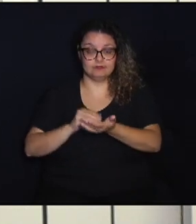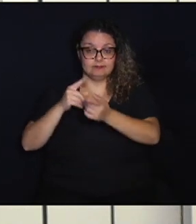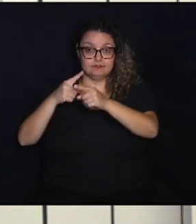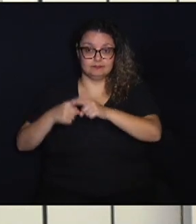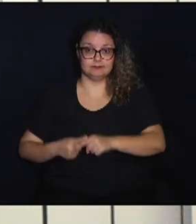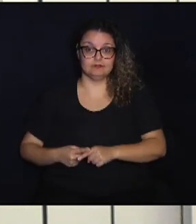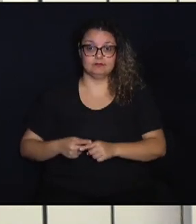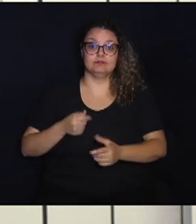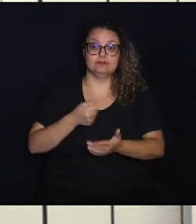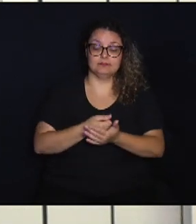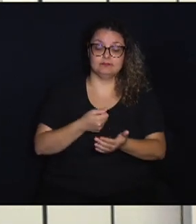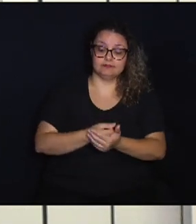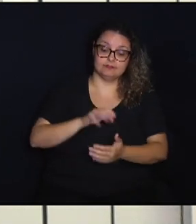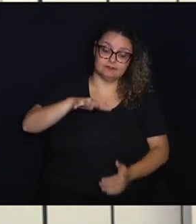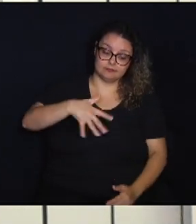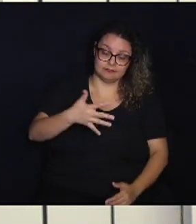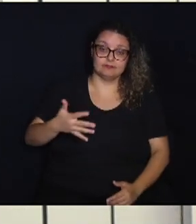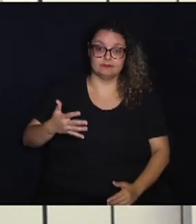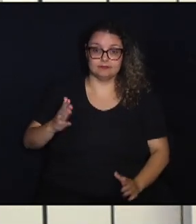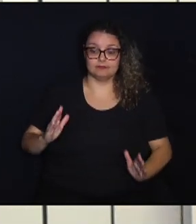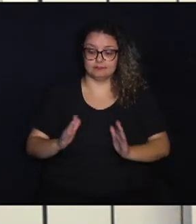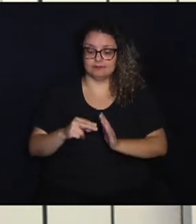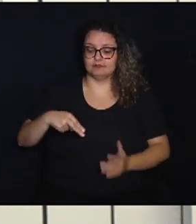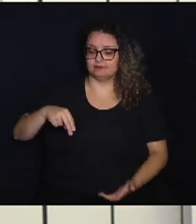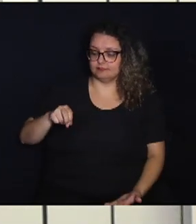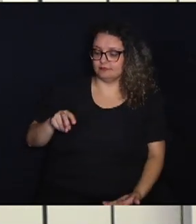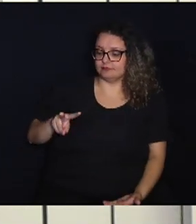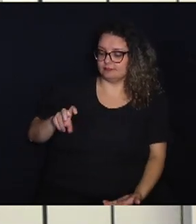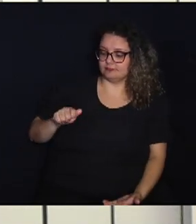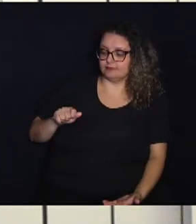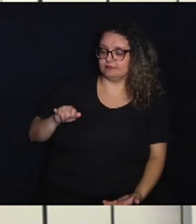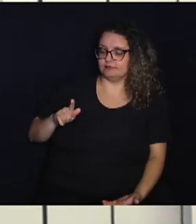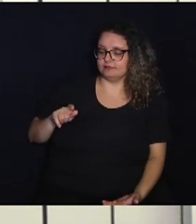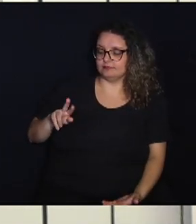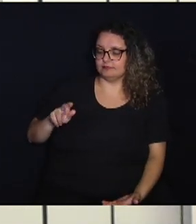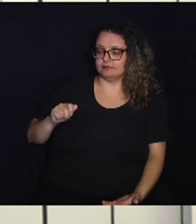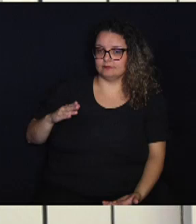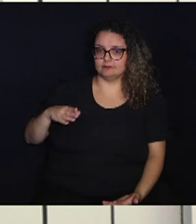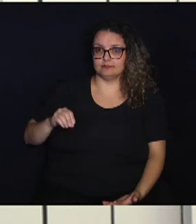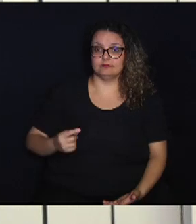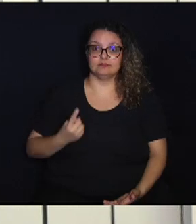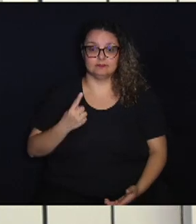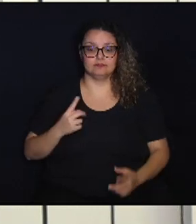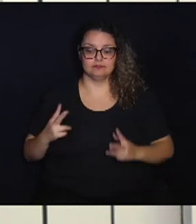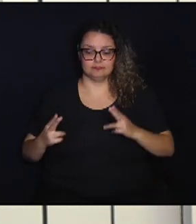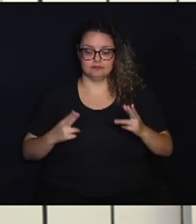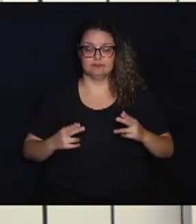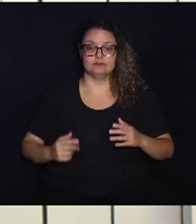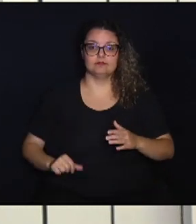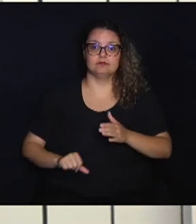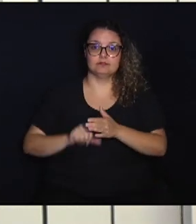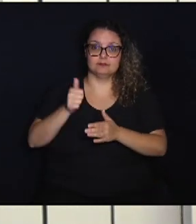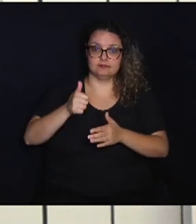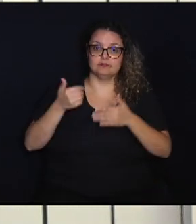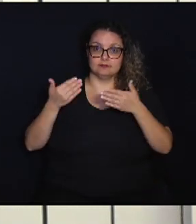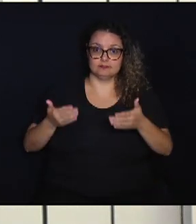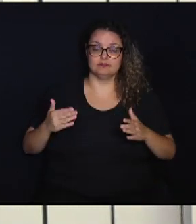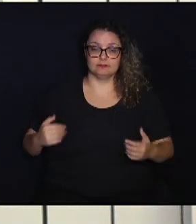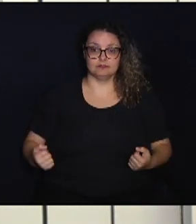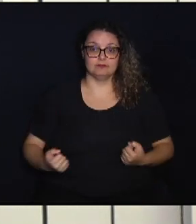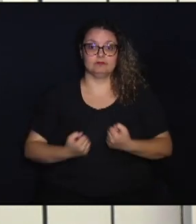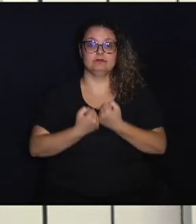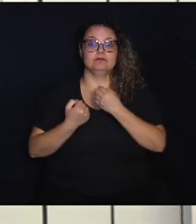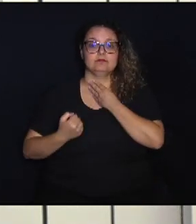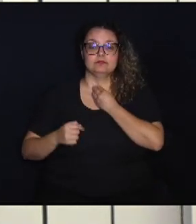cumpre tabela diante do Nova Iguaçu. Um empate já garante a primeira colocação. Esse confronto acontece